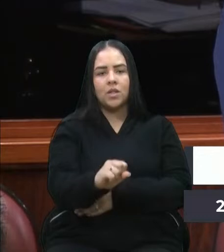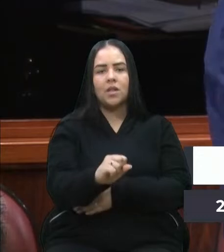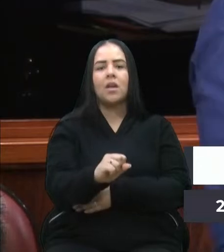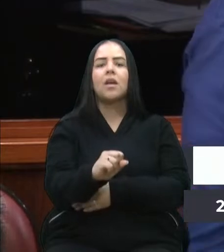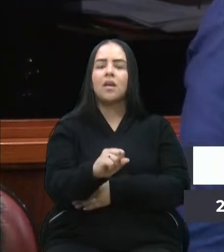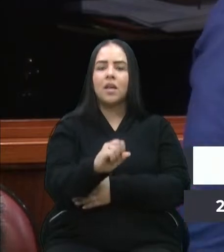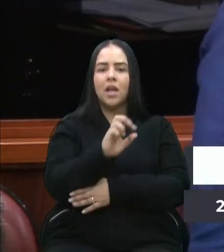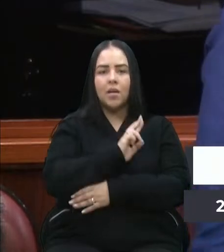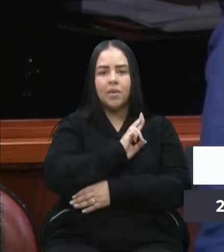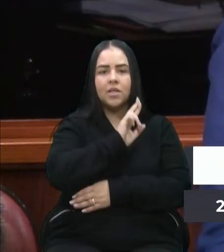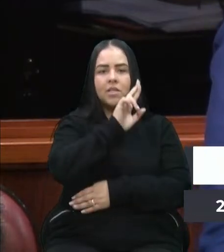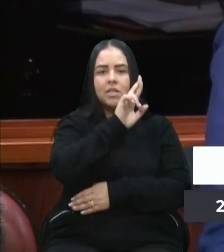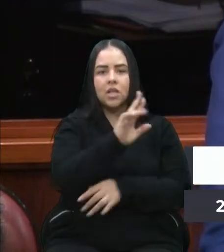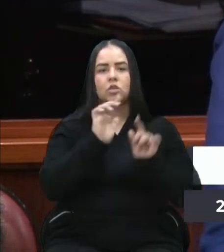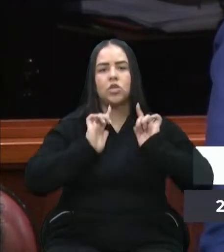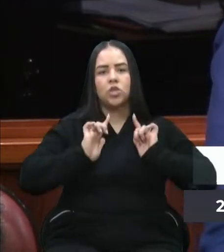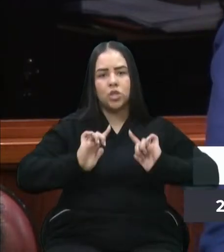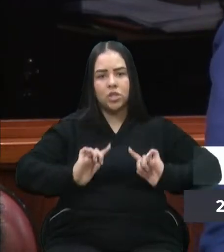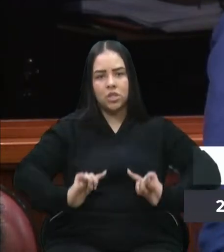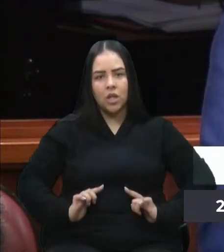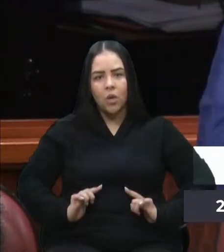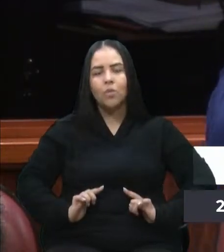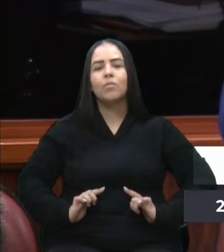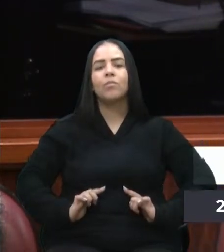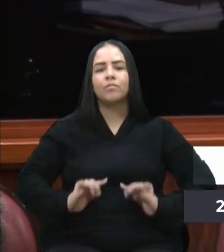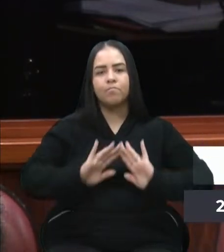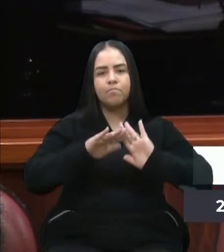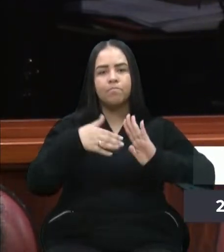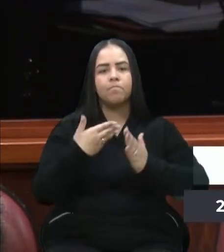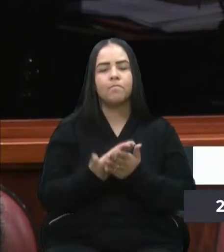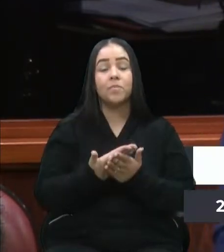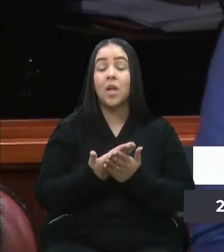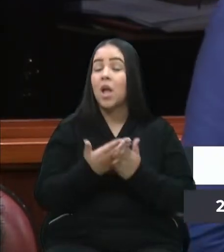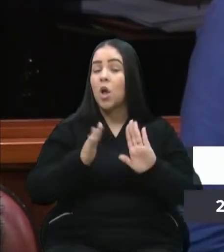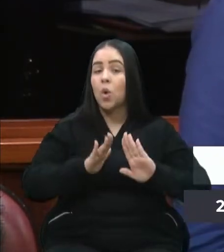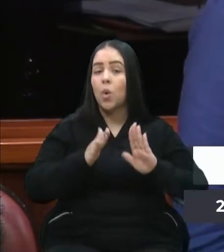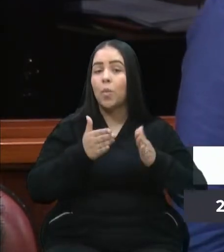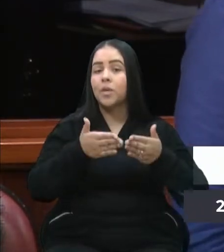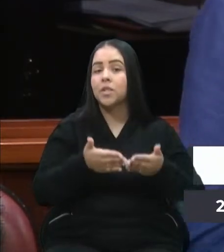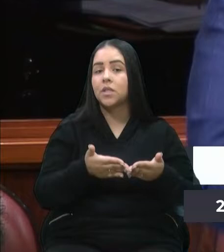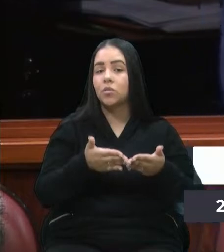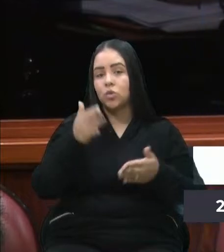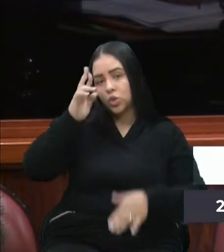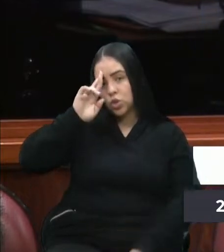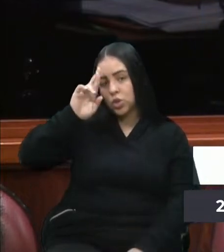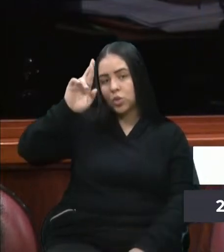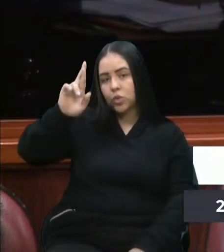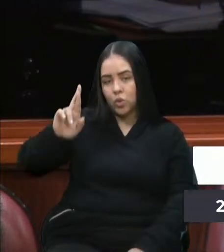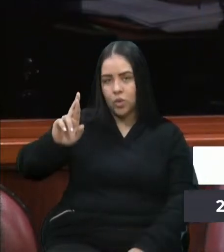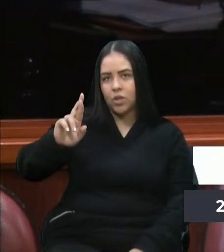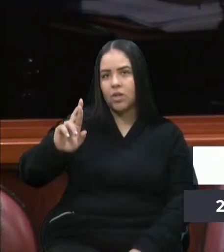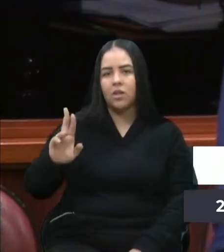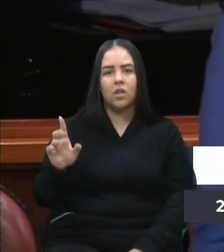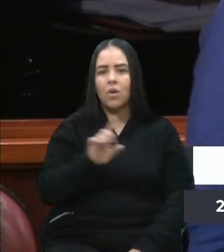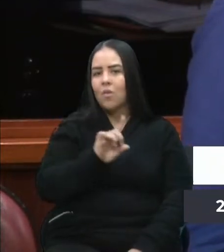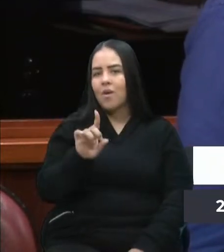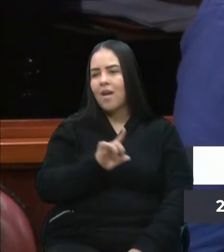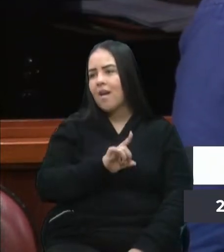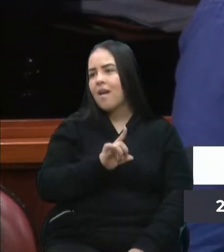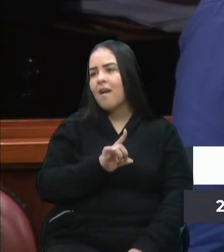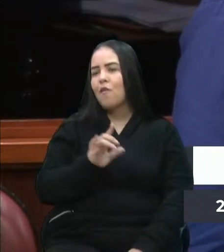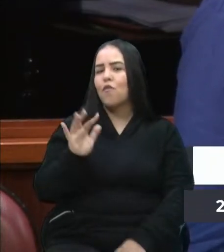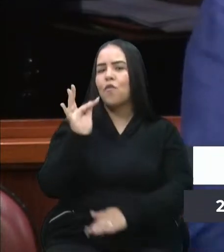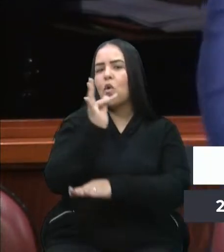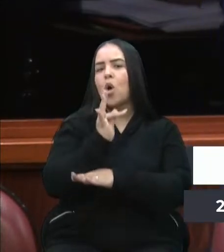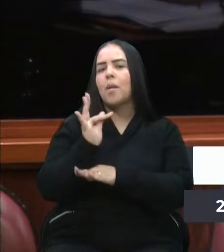nossas escolas. A comissão de diretores não é formalmente